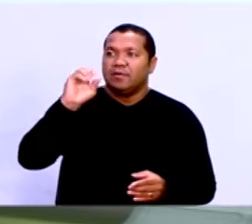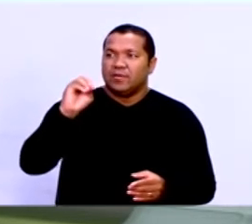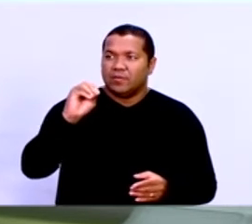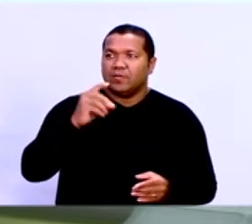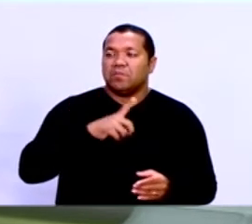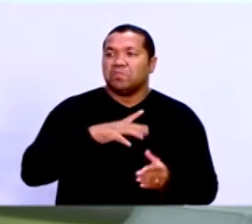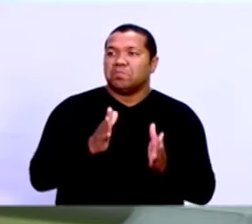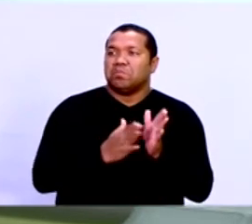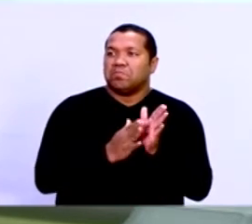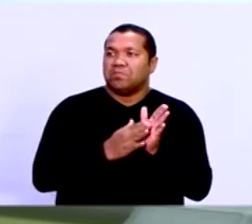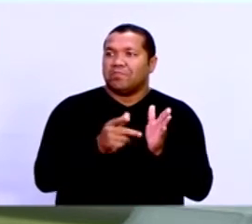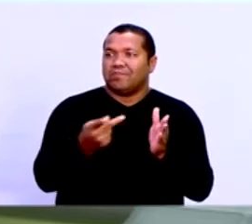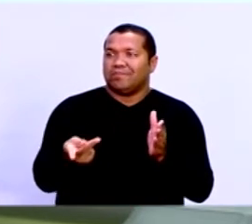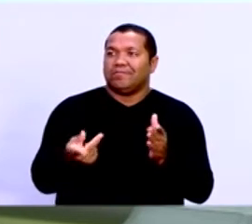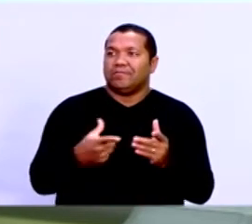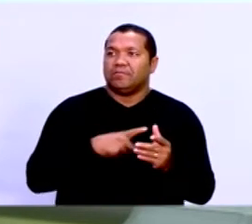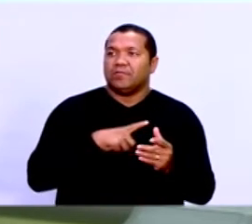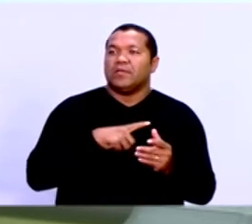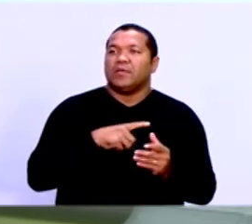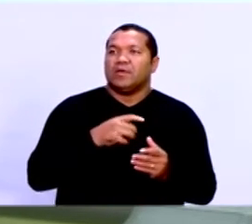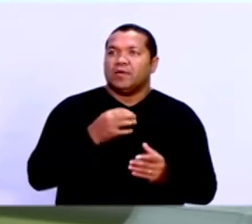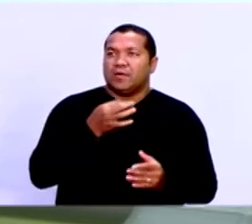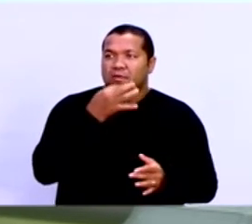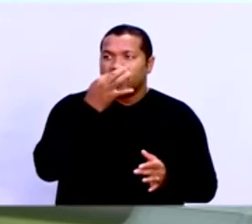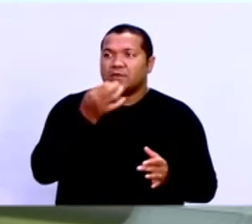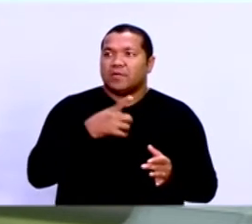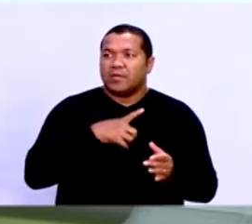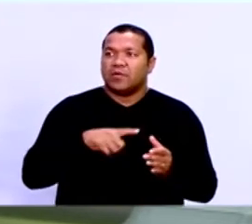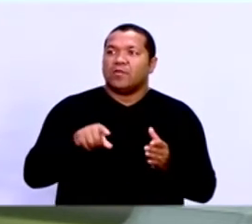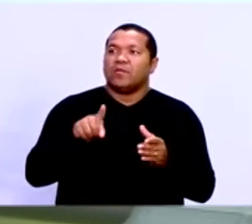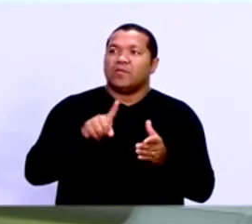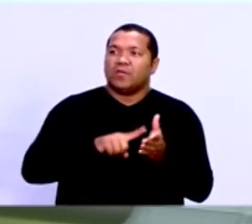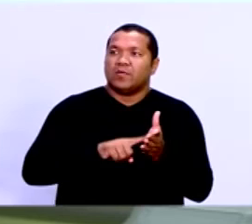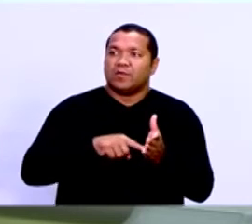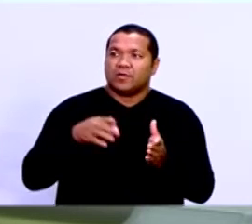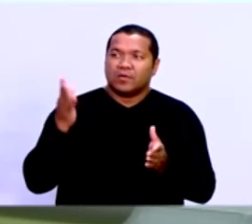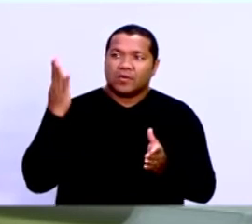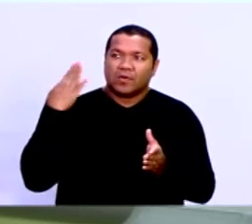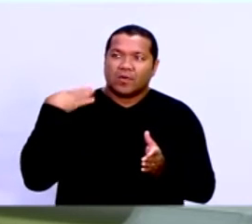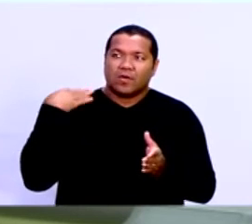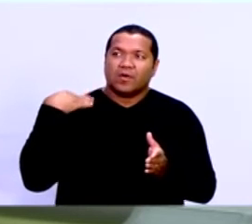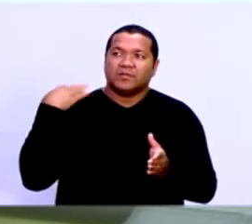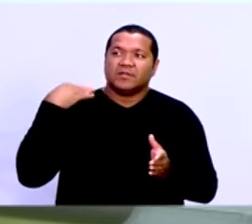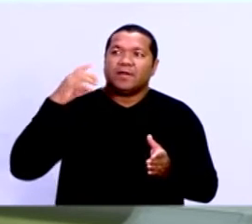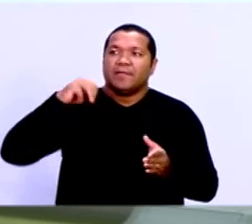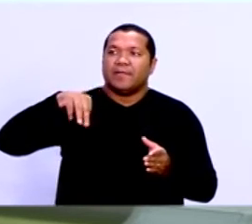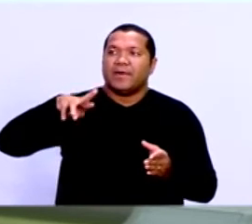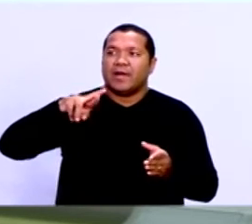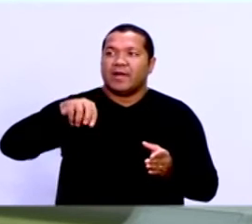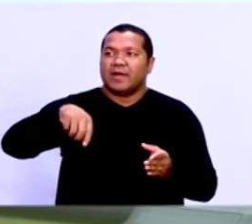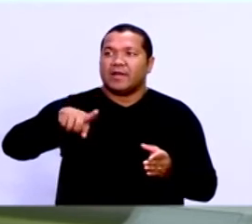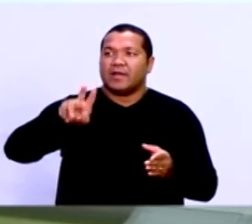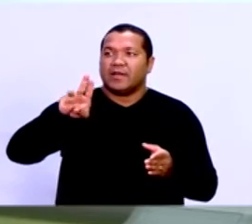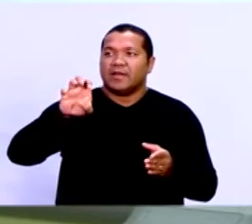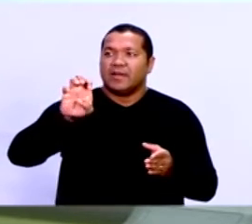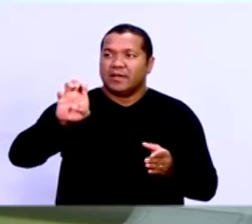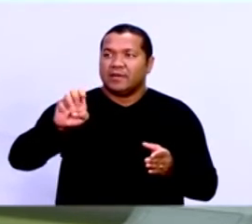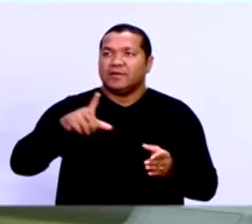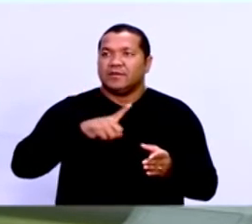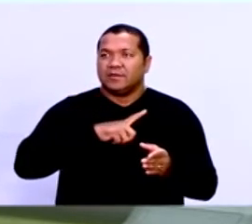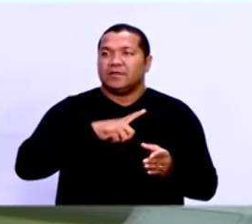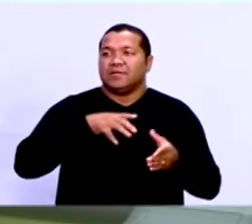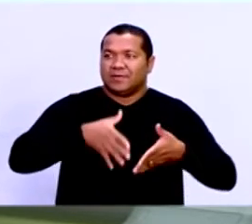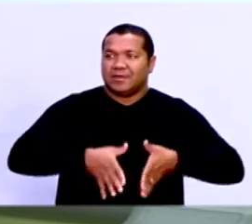eu quero mencionar também o pólo de costa marques gente eu sou filho de costa marques sou natural de lá então ó